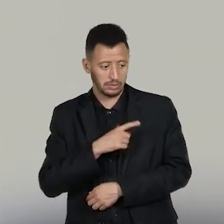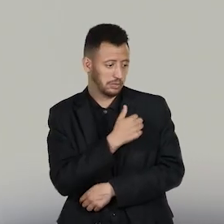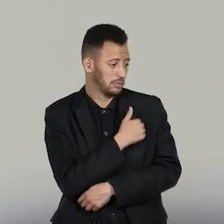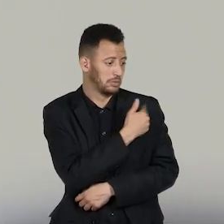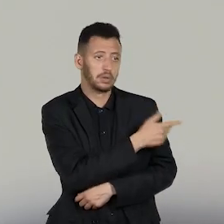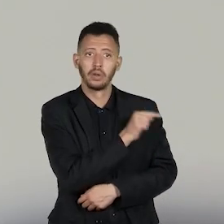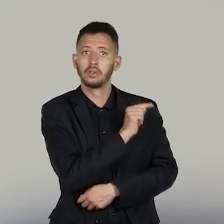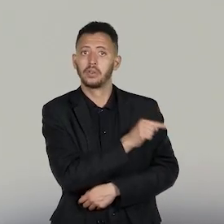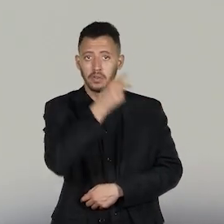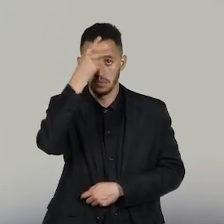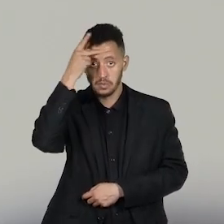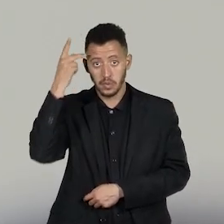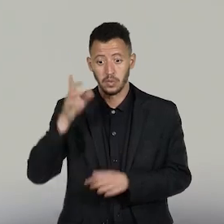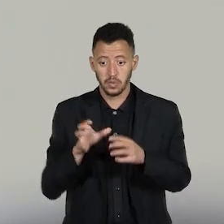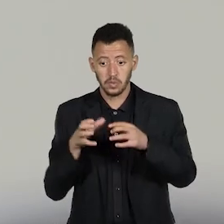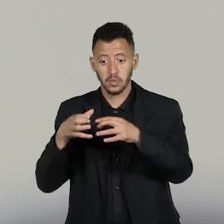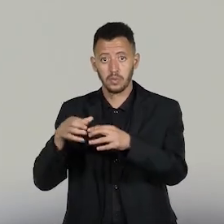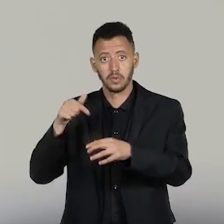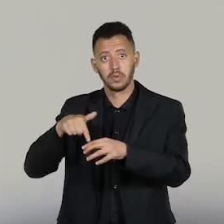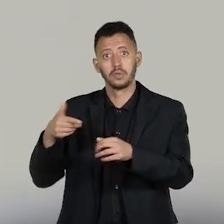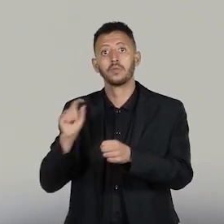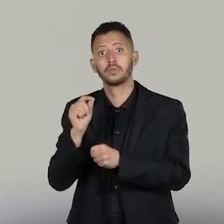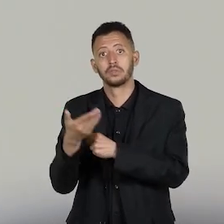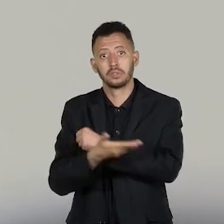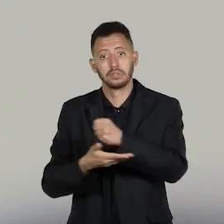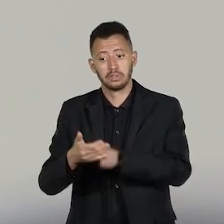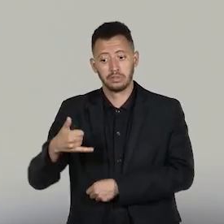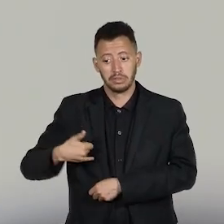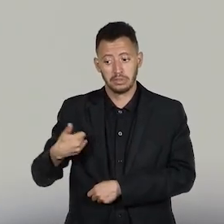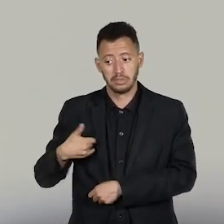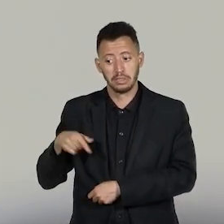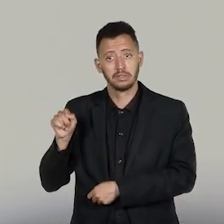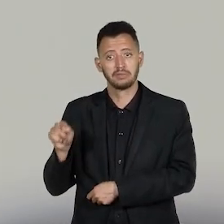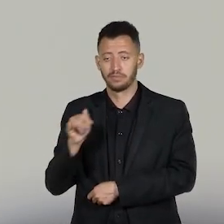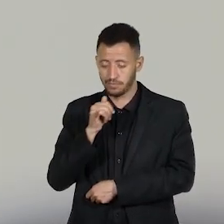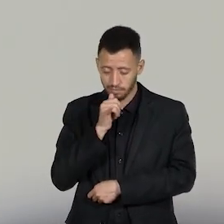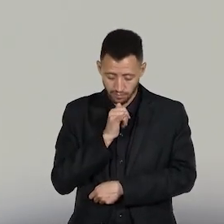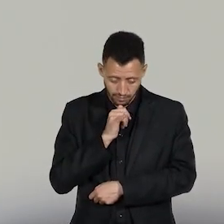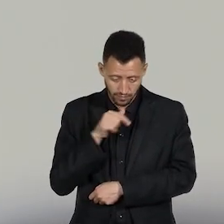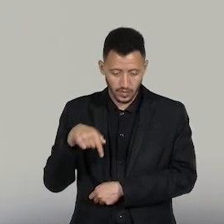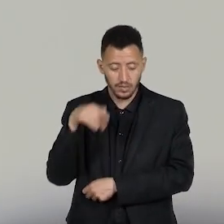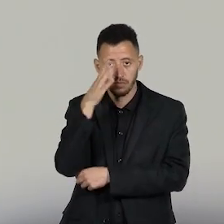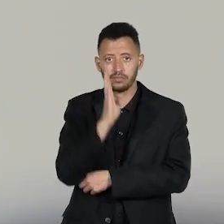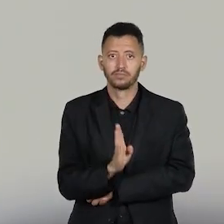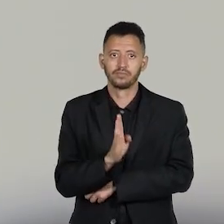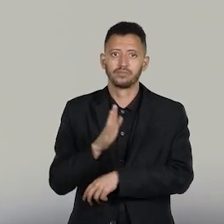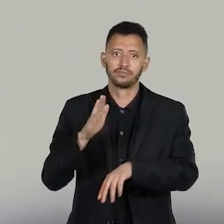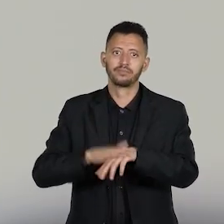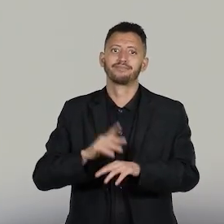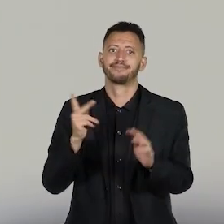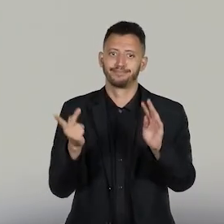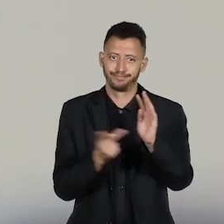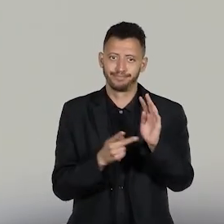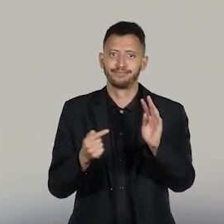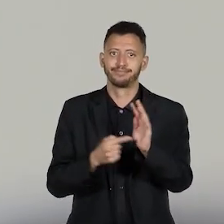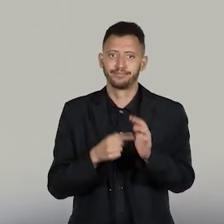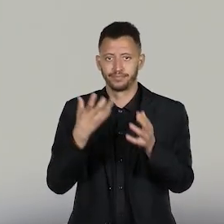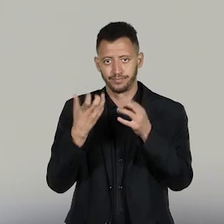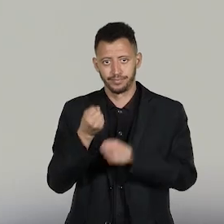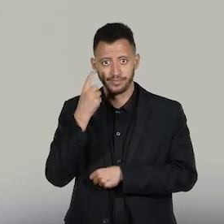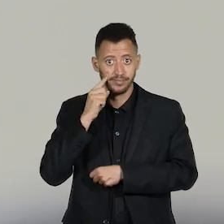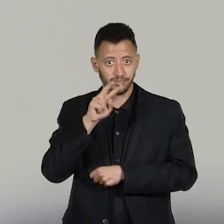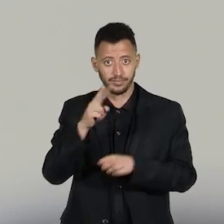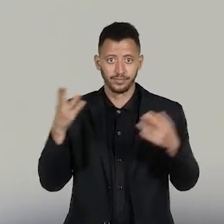de discriminação contra pessoas ou grupos baseado na idade e que, infelizmente, no Brasil é uma